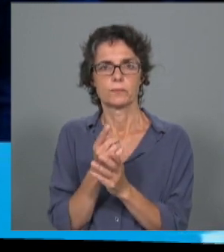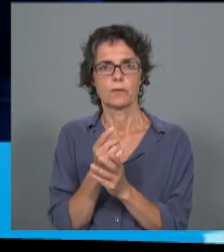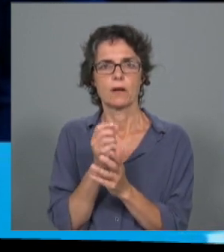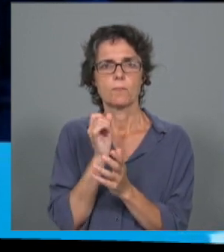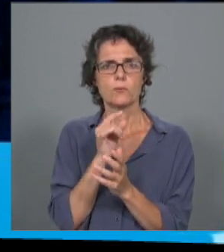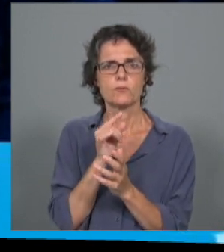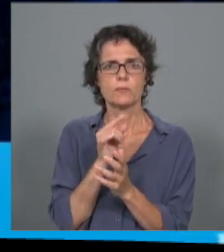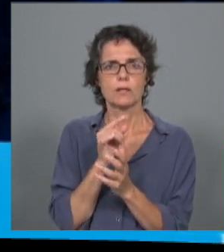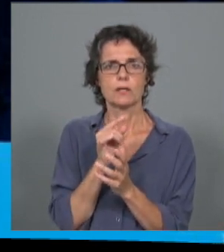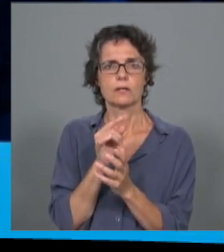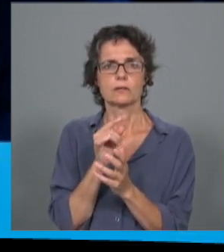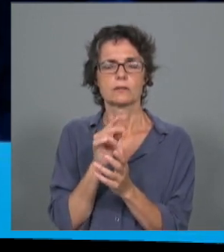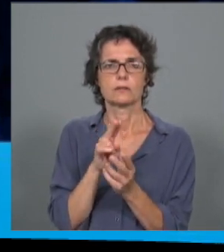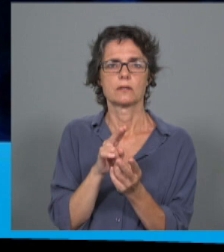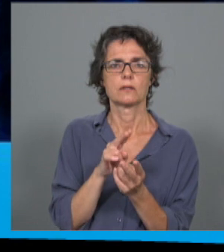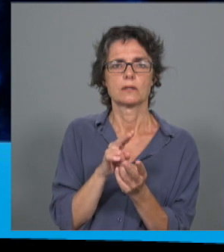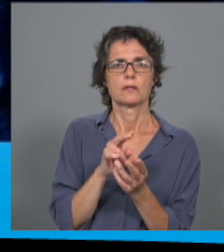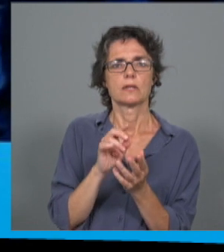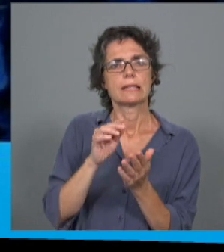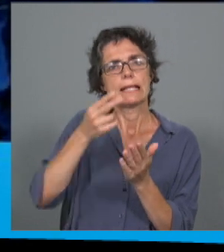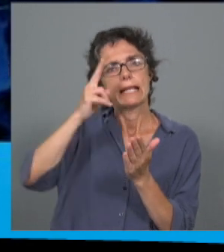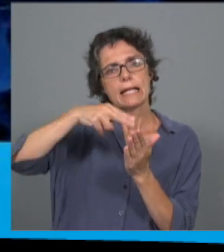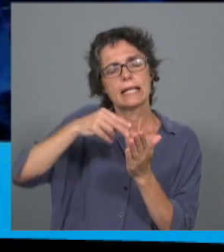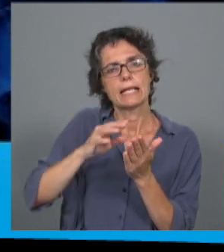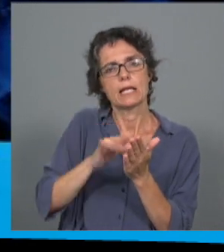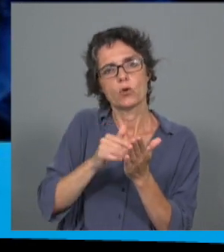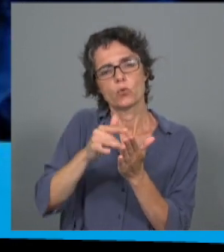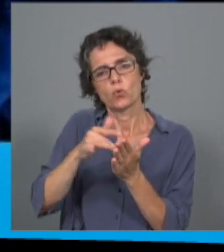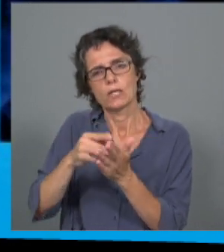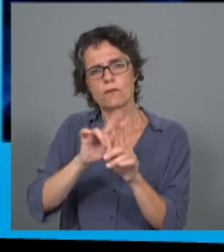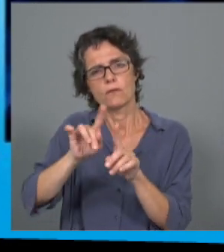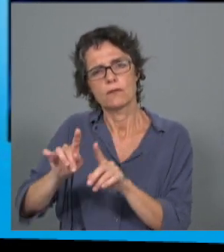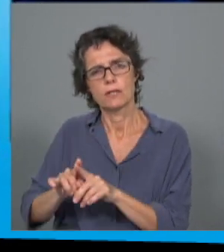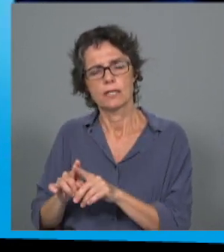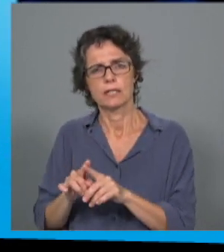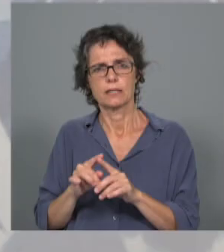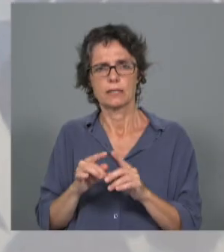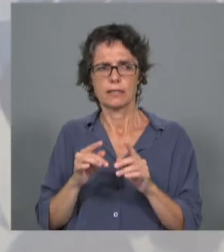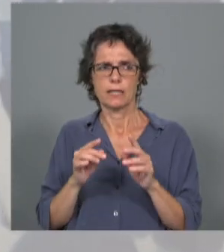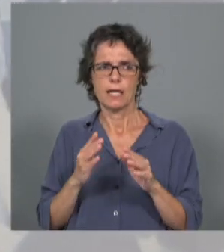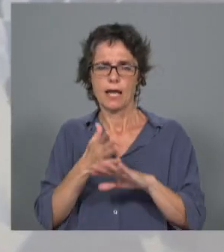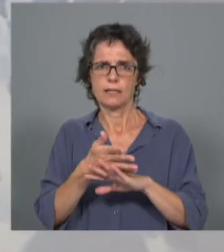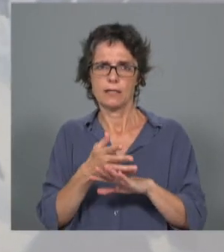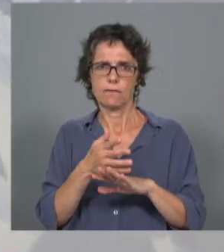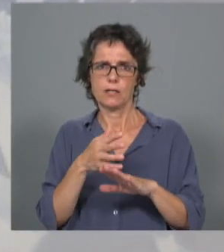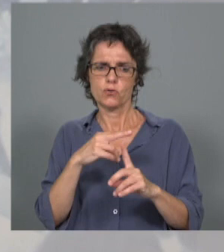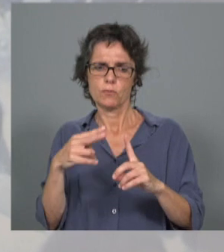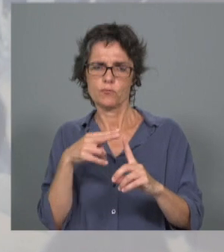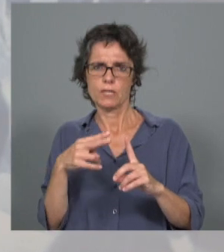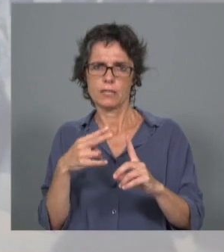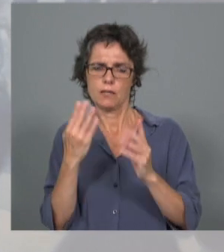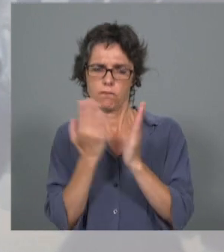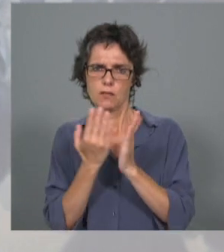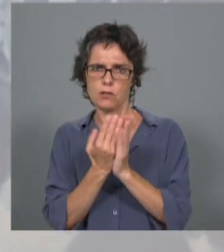às obras de devocionismo que também proliferam por este país fora. Esta é uma abordagem mais académica. É uma abordagem equilibrada, eu não diria